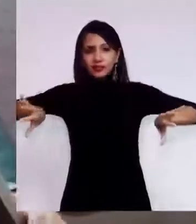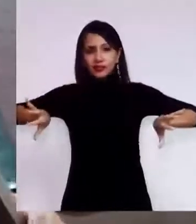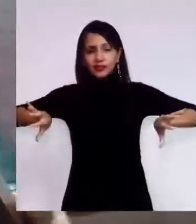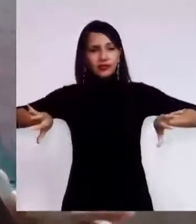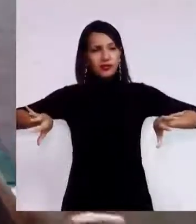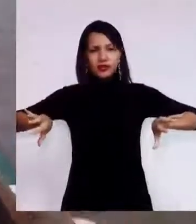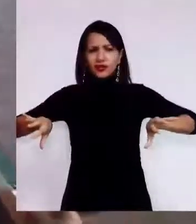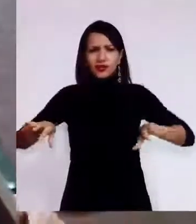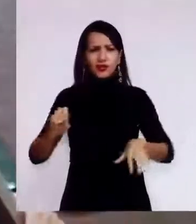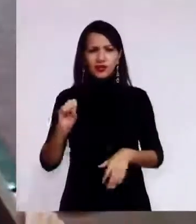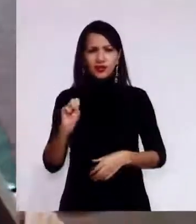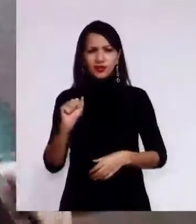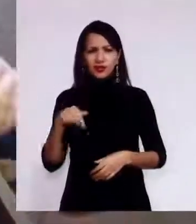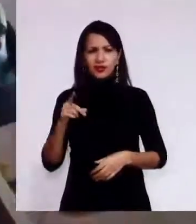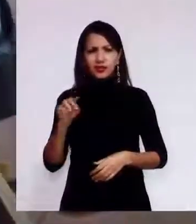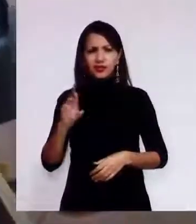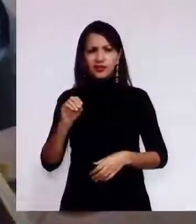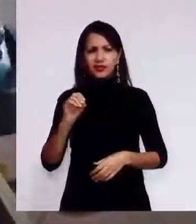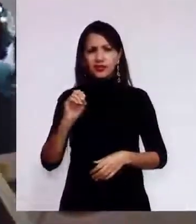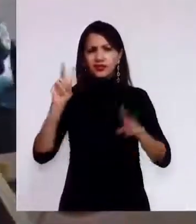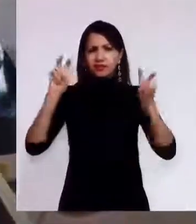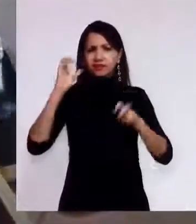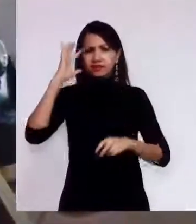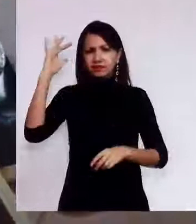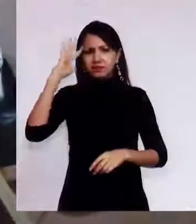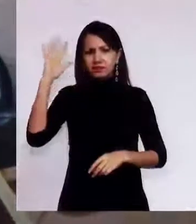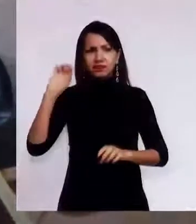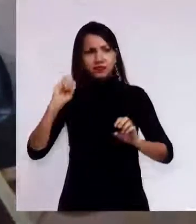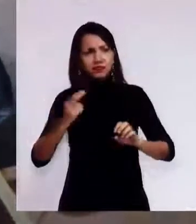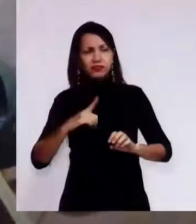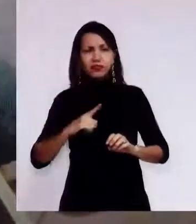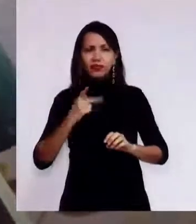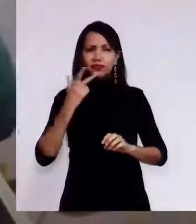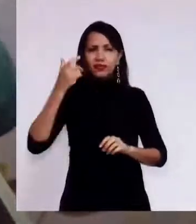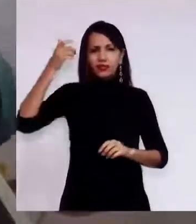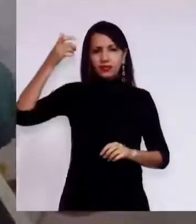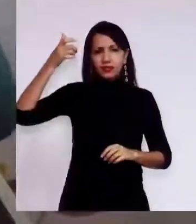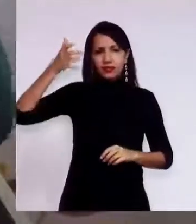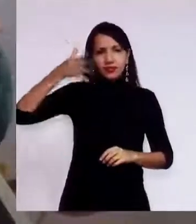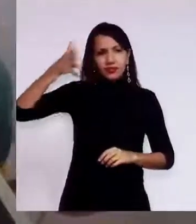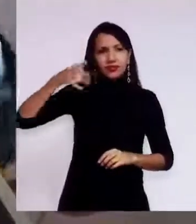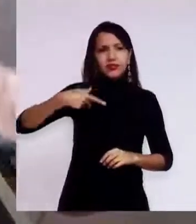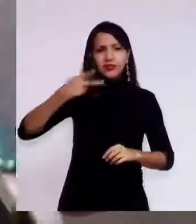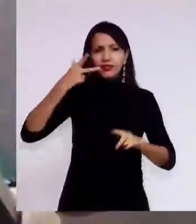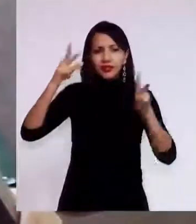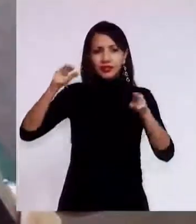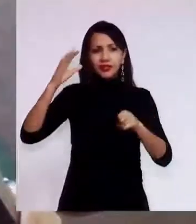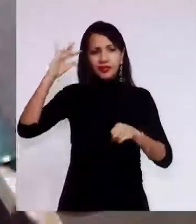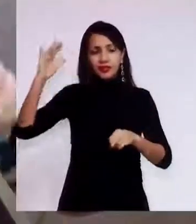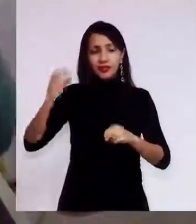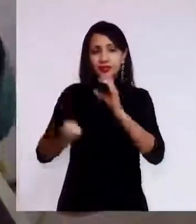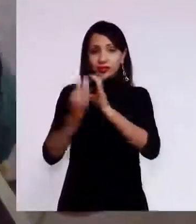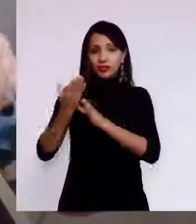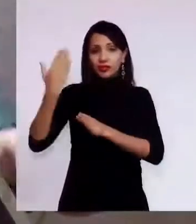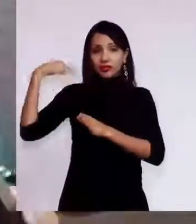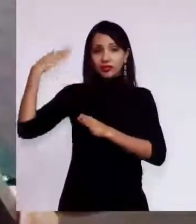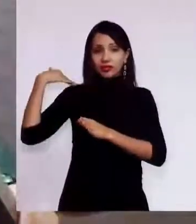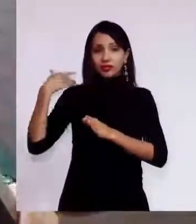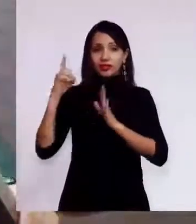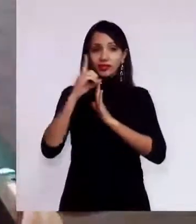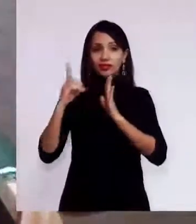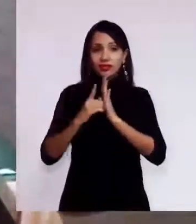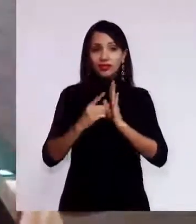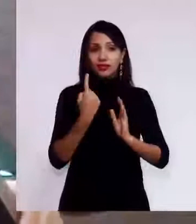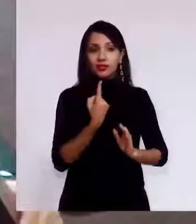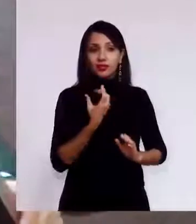Sandro, mas você está falando um tema tão teórico, e ou a gente mexe nesses temas teóricos, ou acontece o que aconteceu ano passado, com o decreto